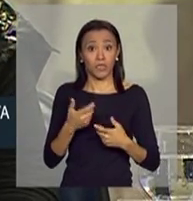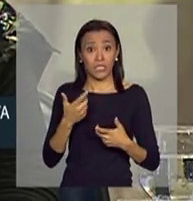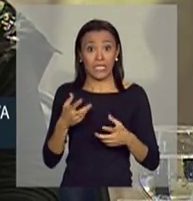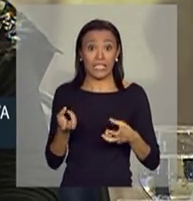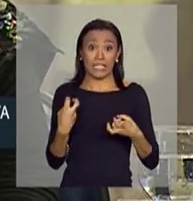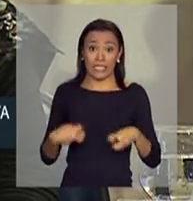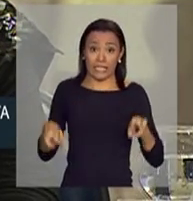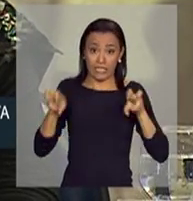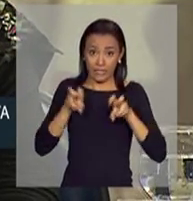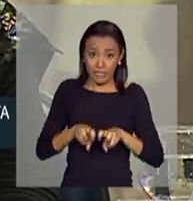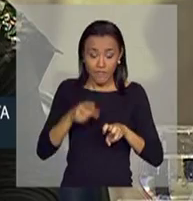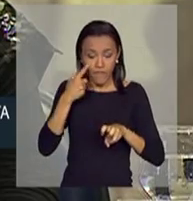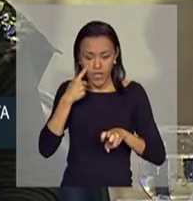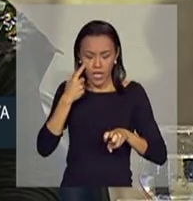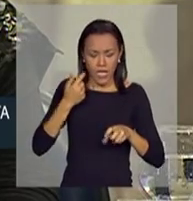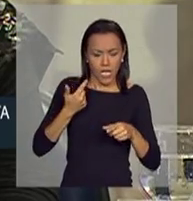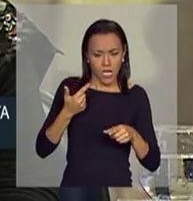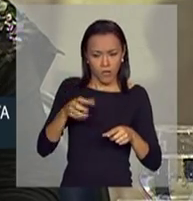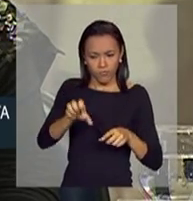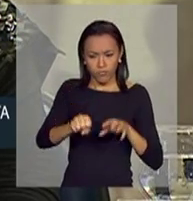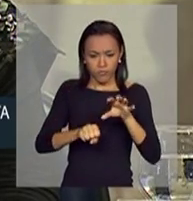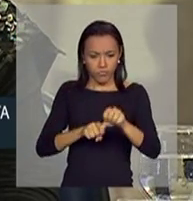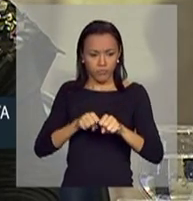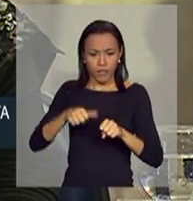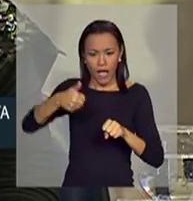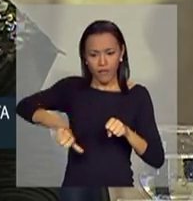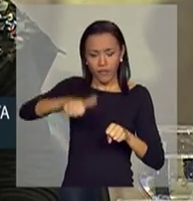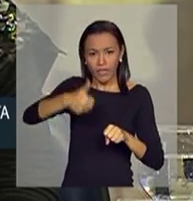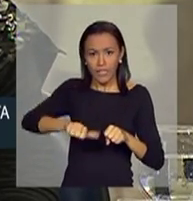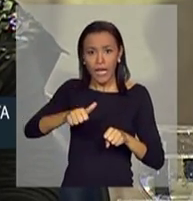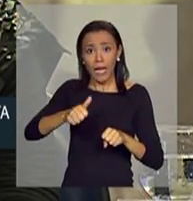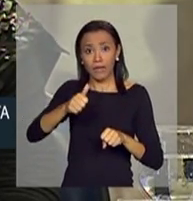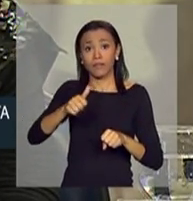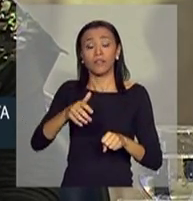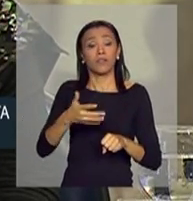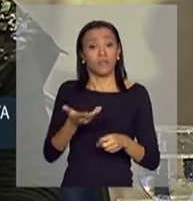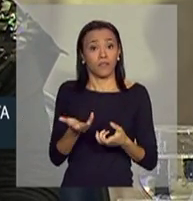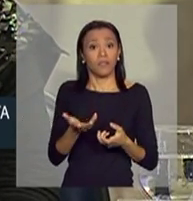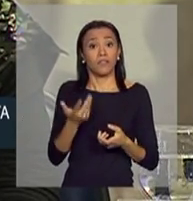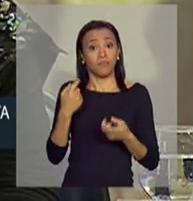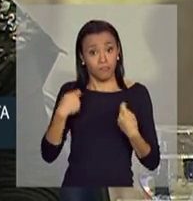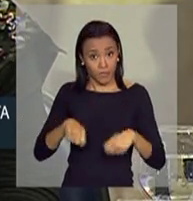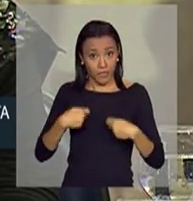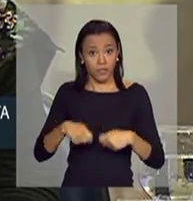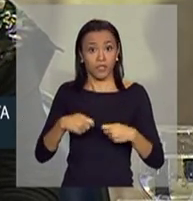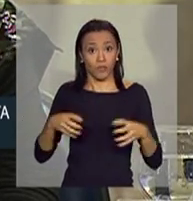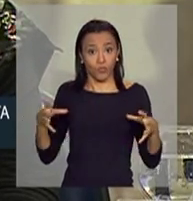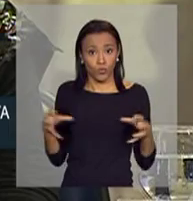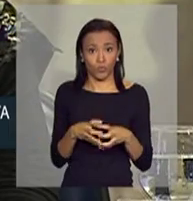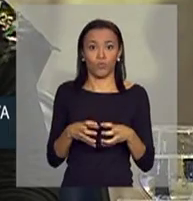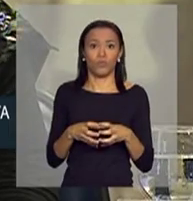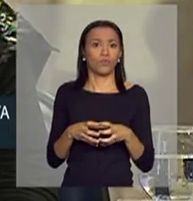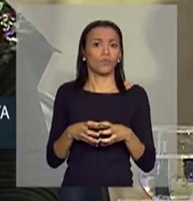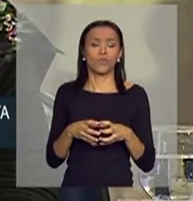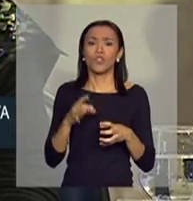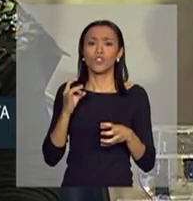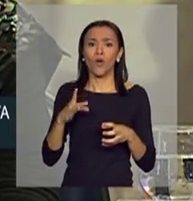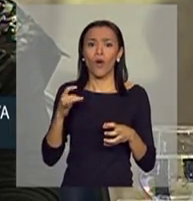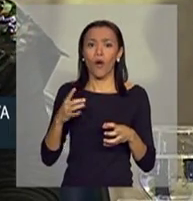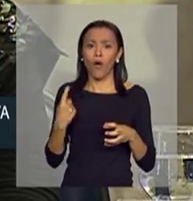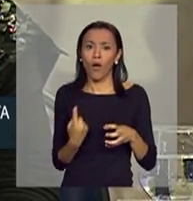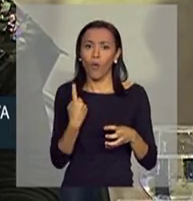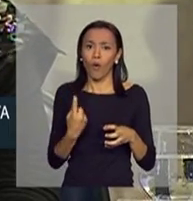sentar juntos para fazer uma avaliação disso. Eu acho que nós temos que sentar, sim, juntos. Não é